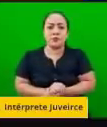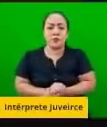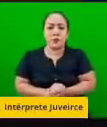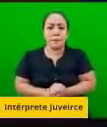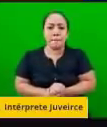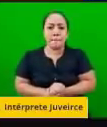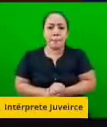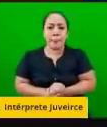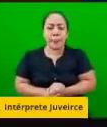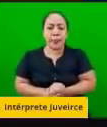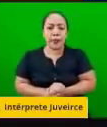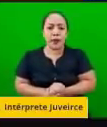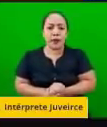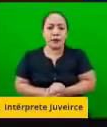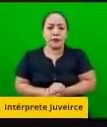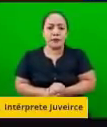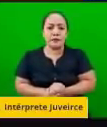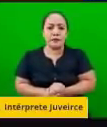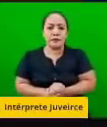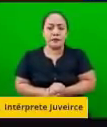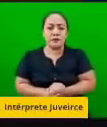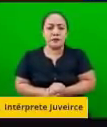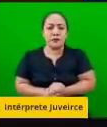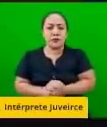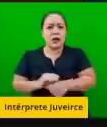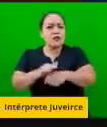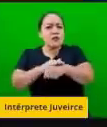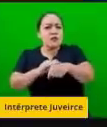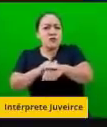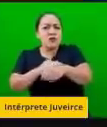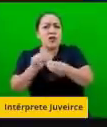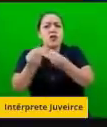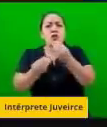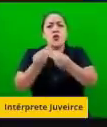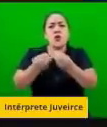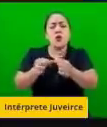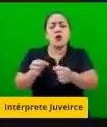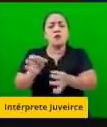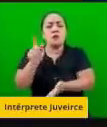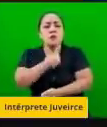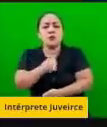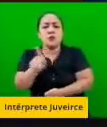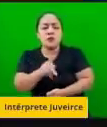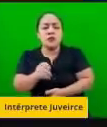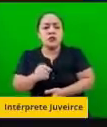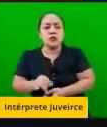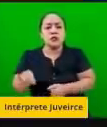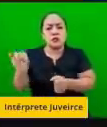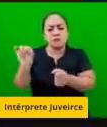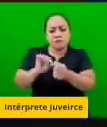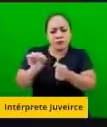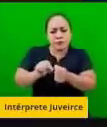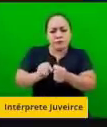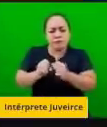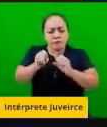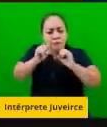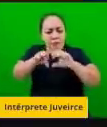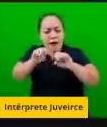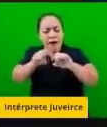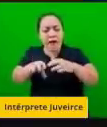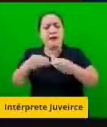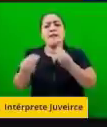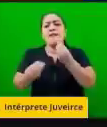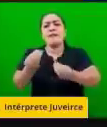Para que a gente possa falar sobre a atuação do professor da REME no atendimento remoto dos alunos, é preciso